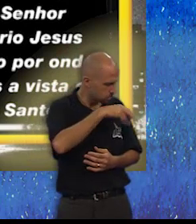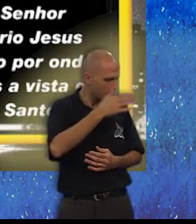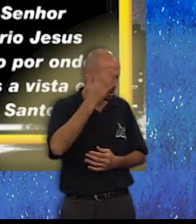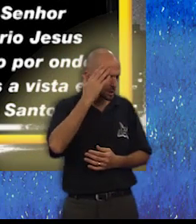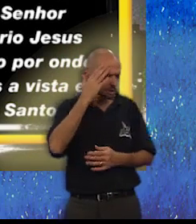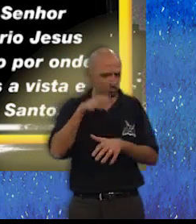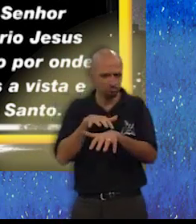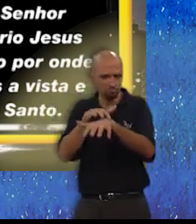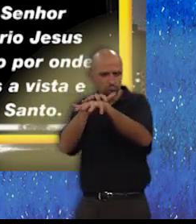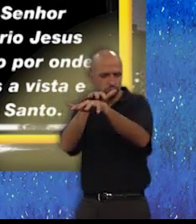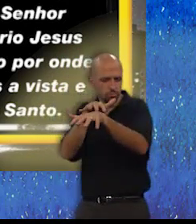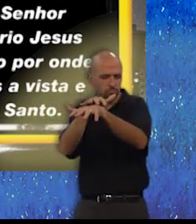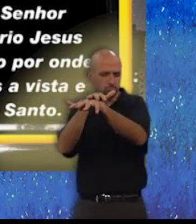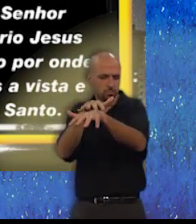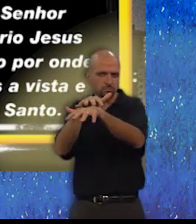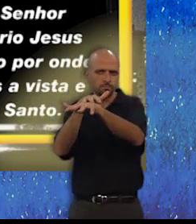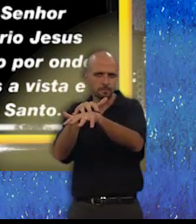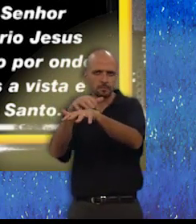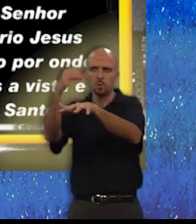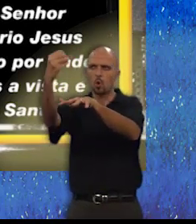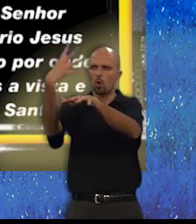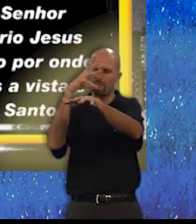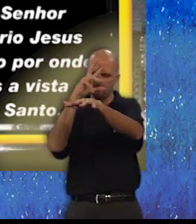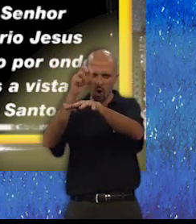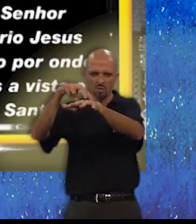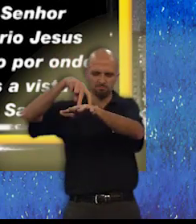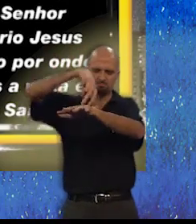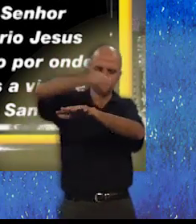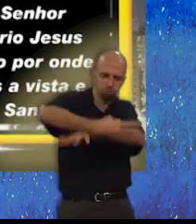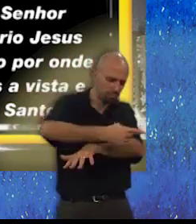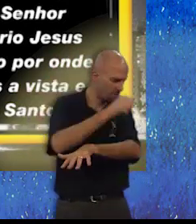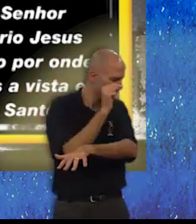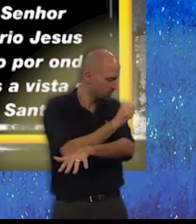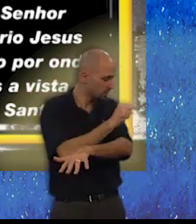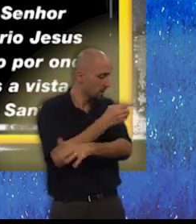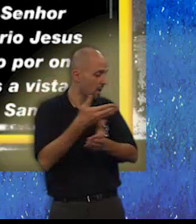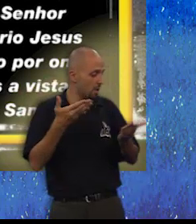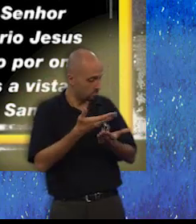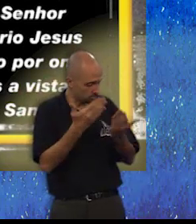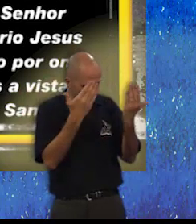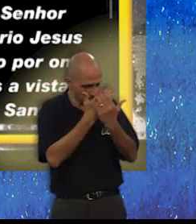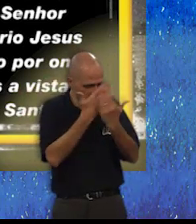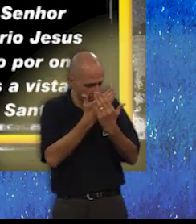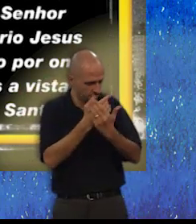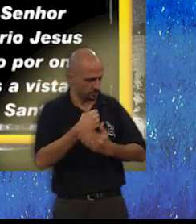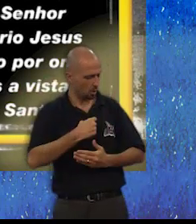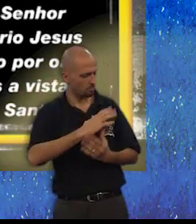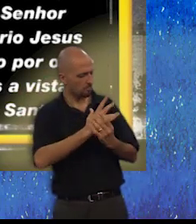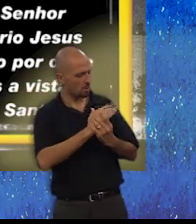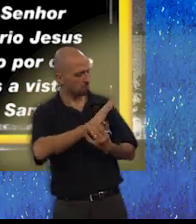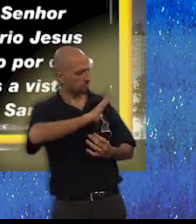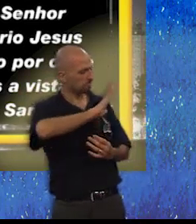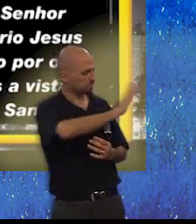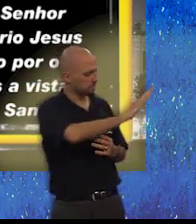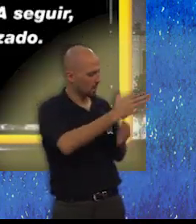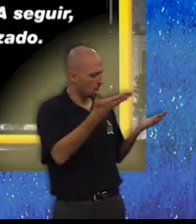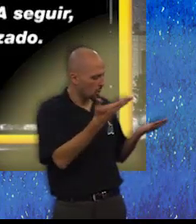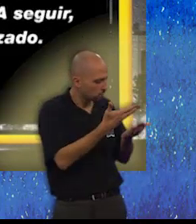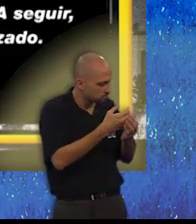no caminho, por onde vinhas, para que te recuperes a vista e fiques cheio do Espírito